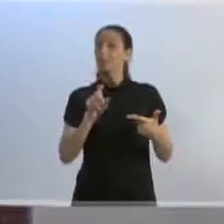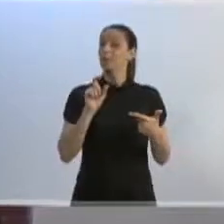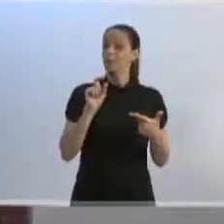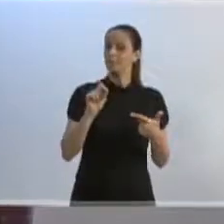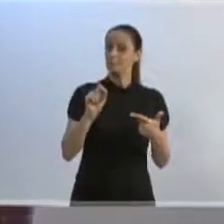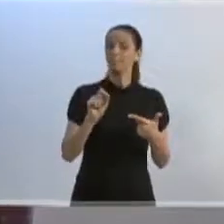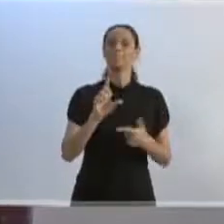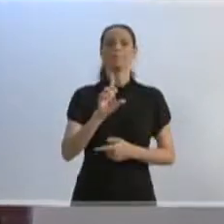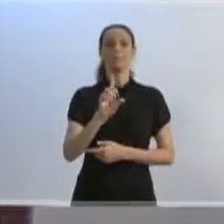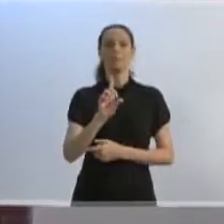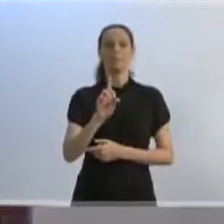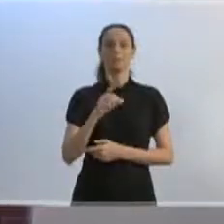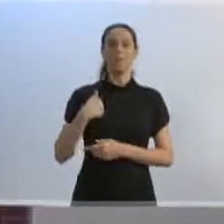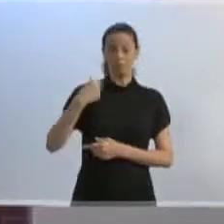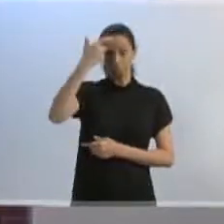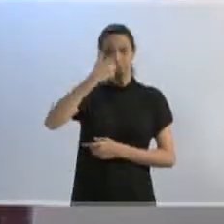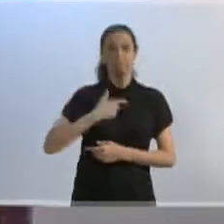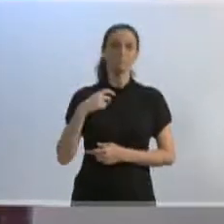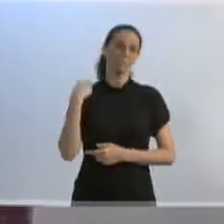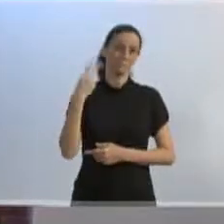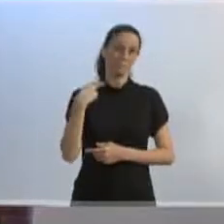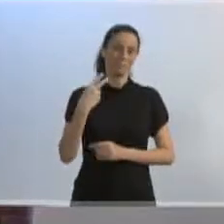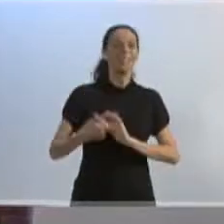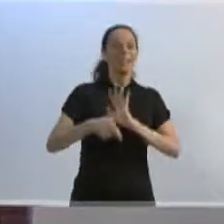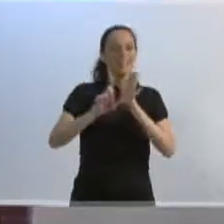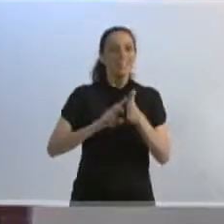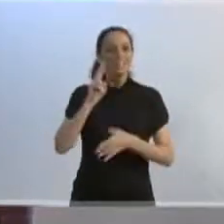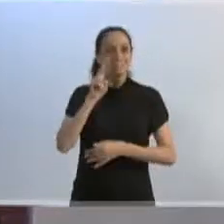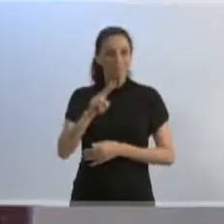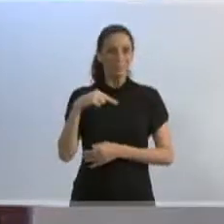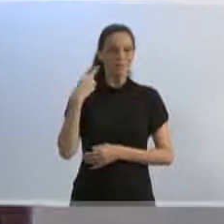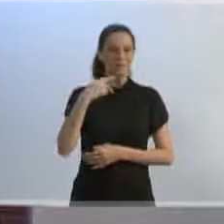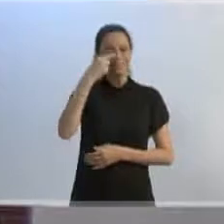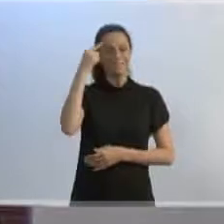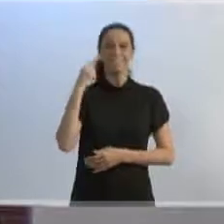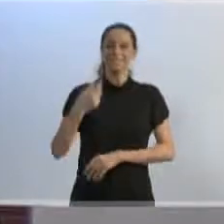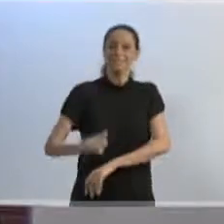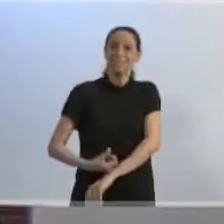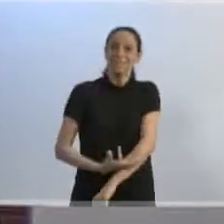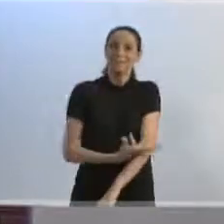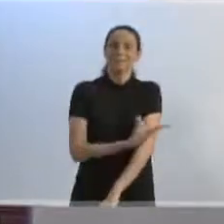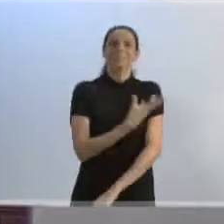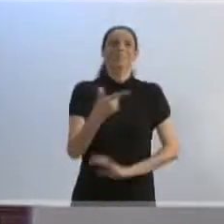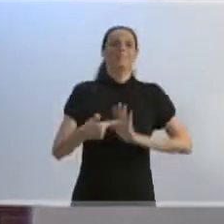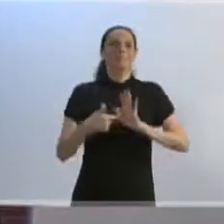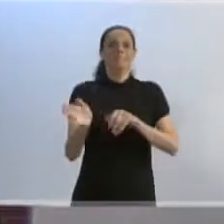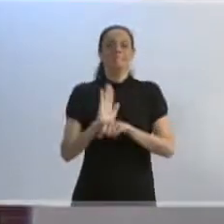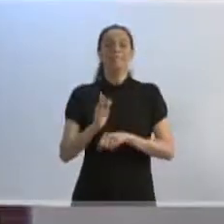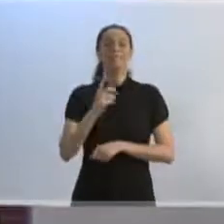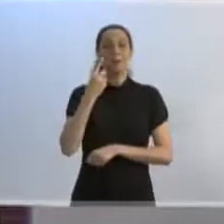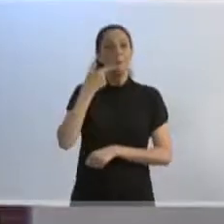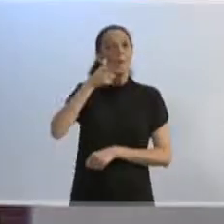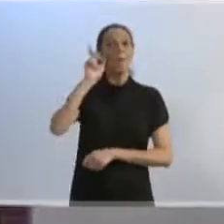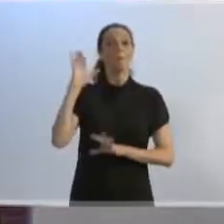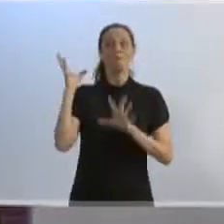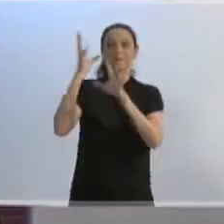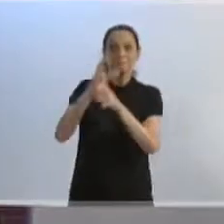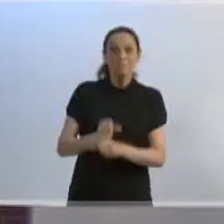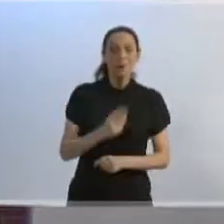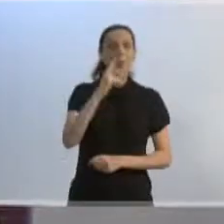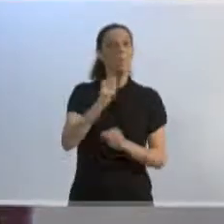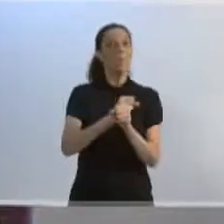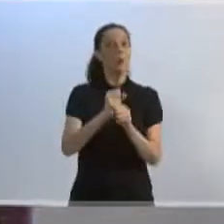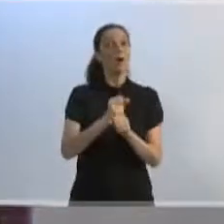sobre o DNA enquanto vereador. Eu vi aqui o vereador Ito, emocionante, os vídeos ontem, completou um ano da nossa